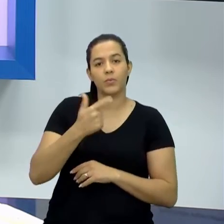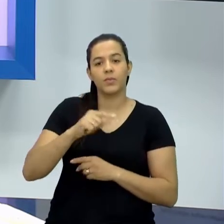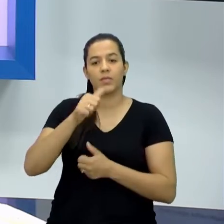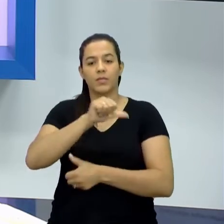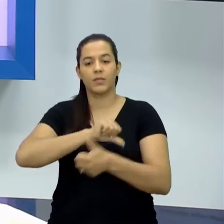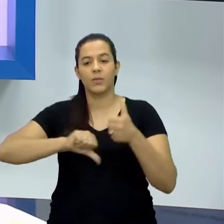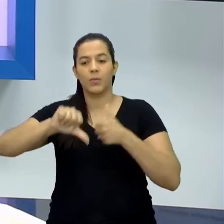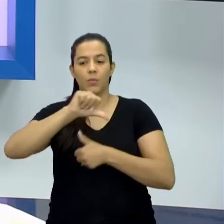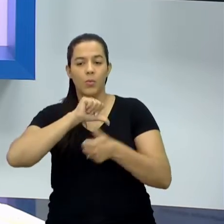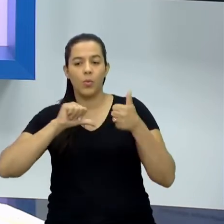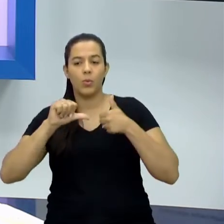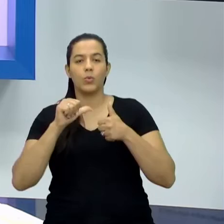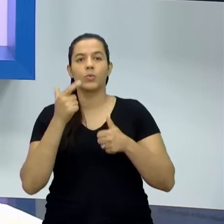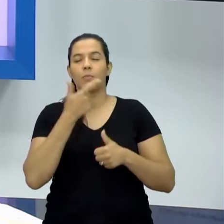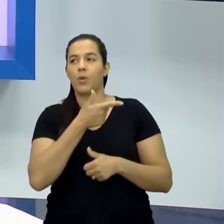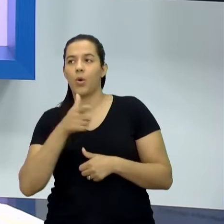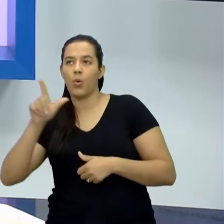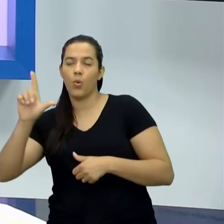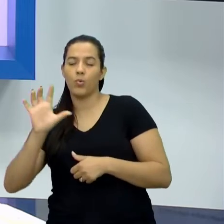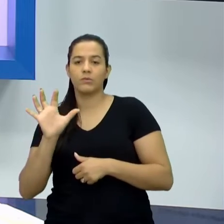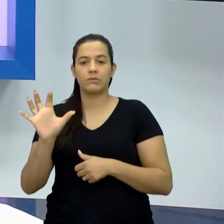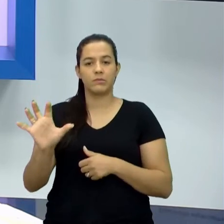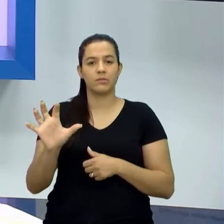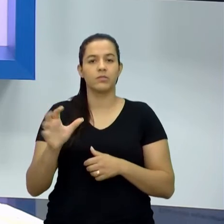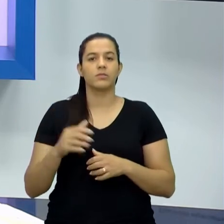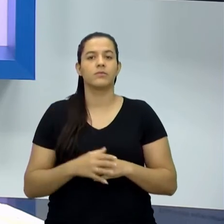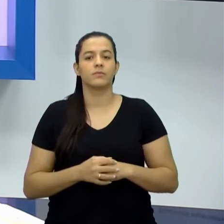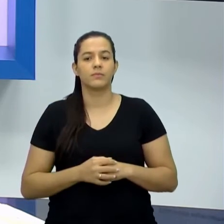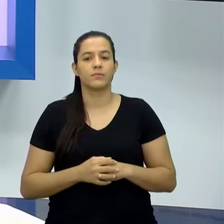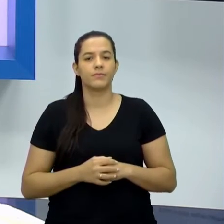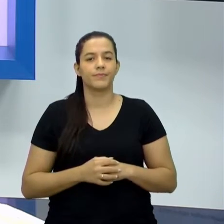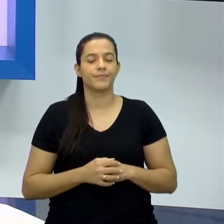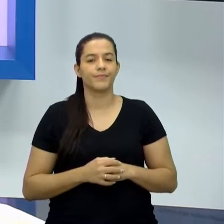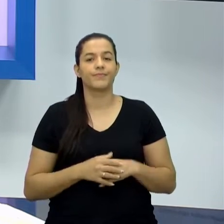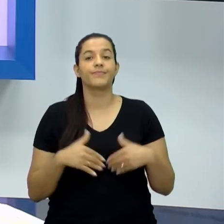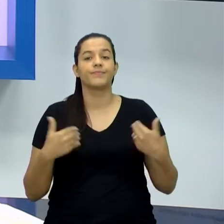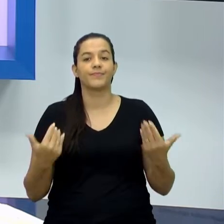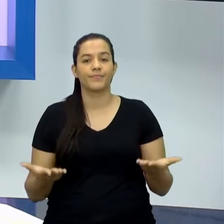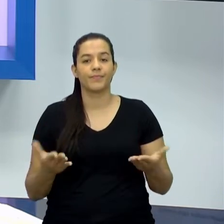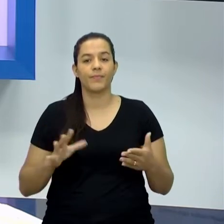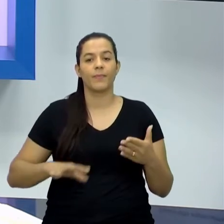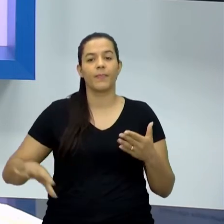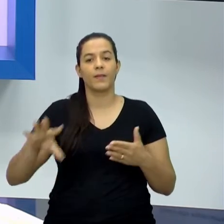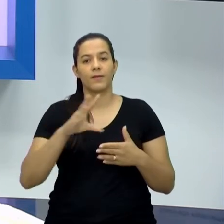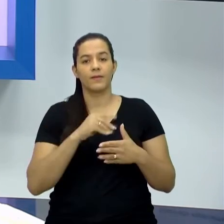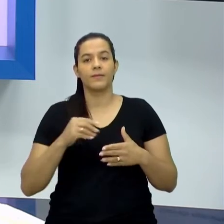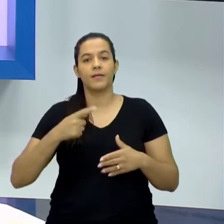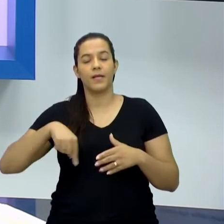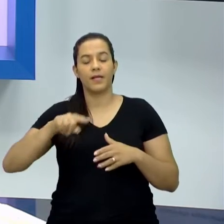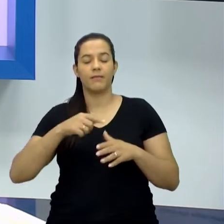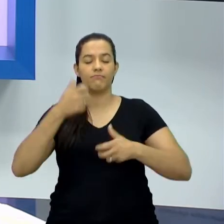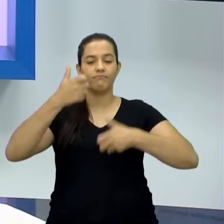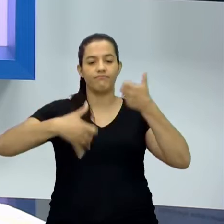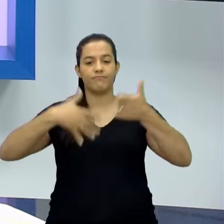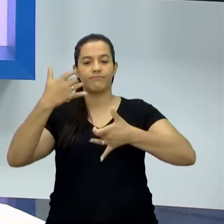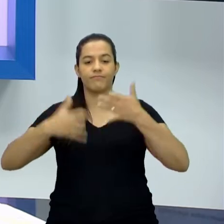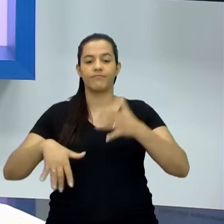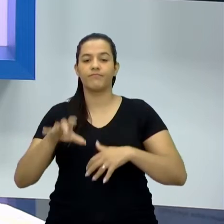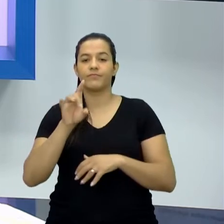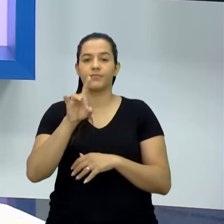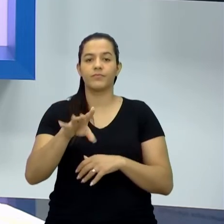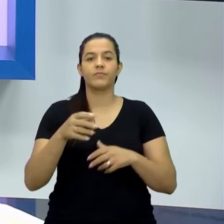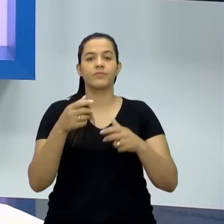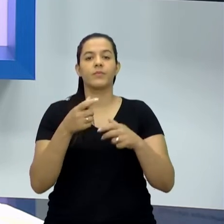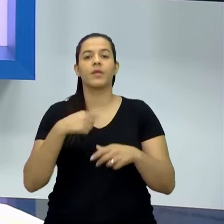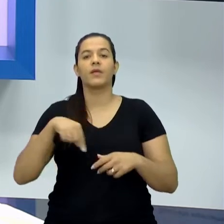modificam aí, levam para outro lado essa conotação, a reportagem por si só,